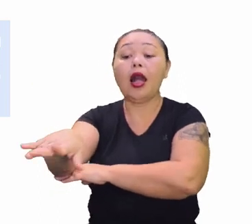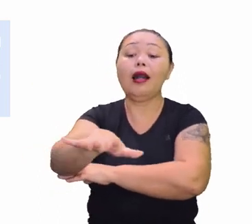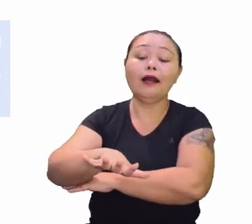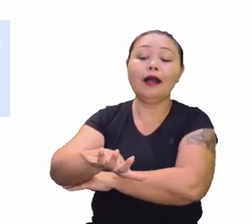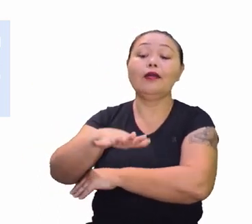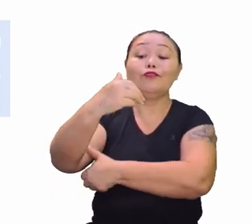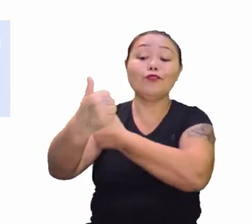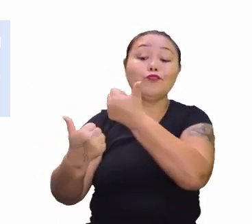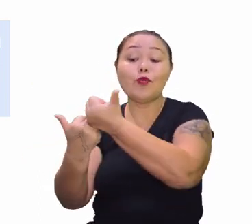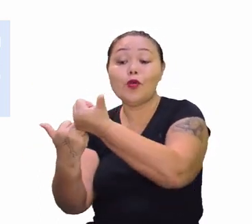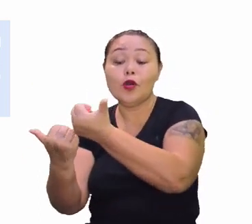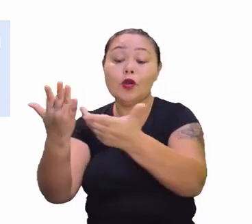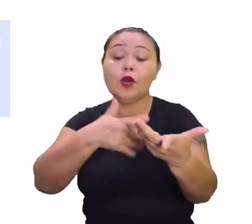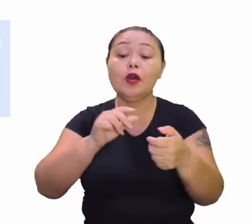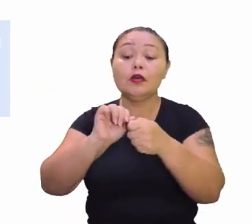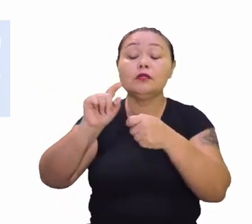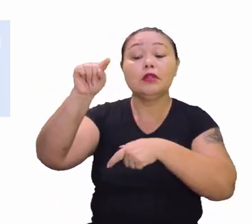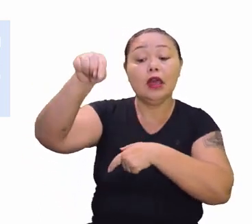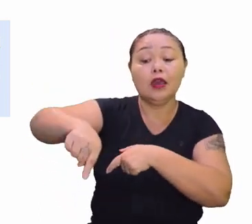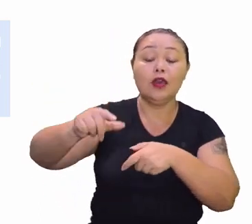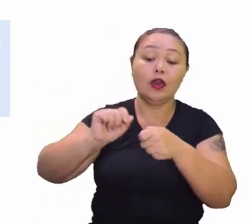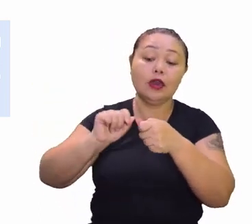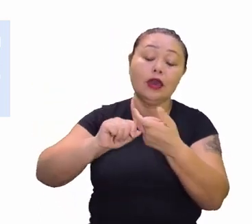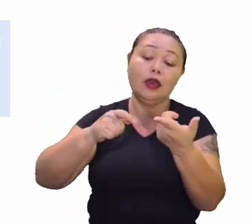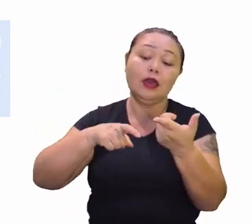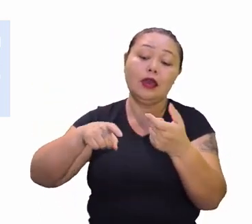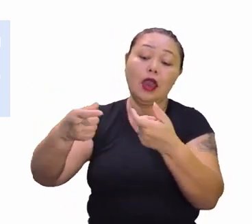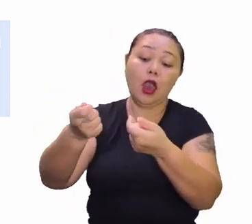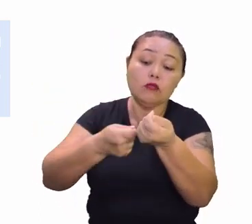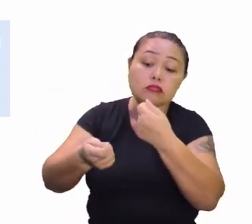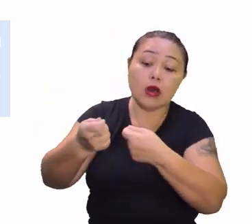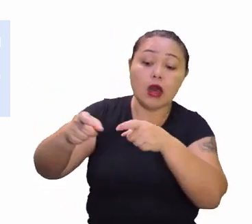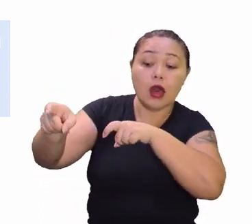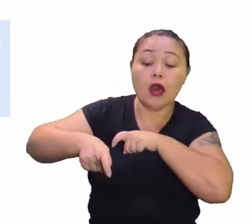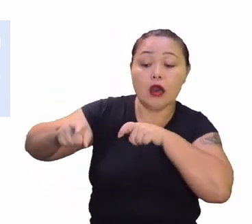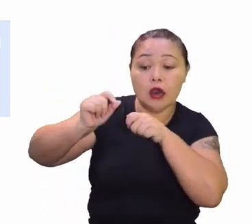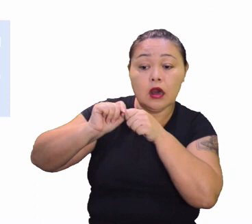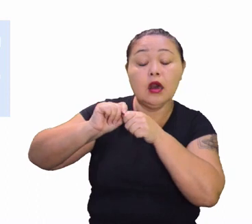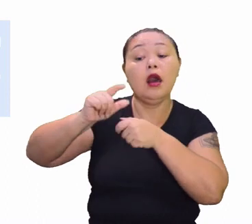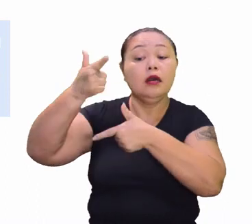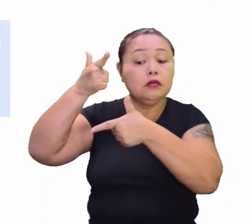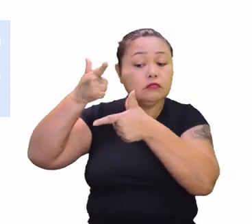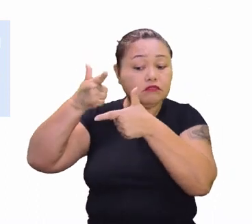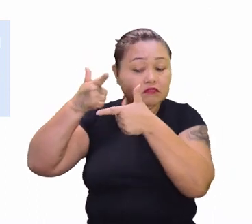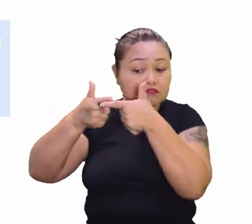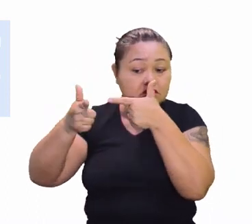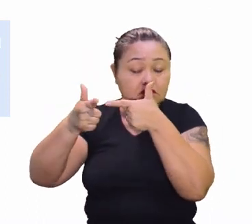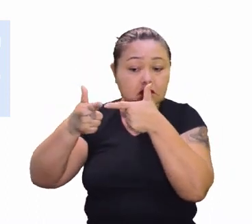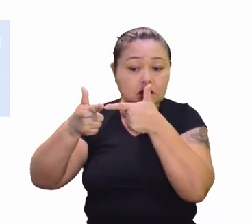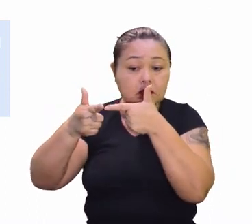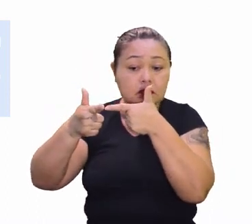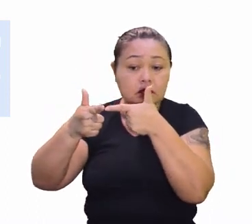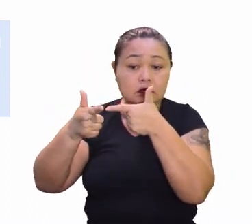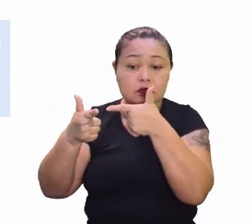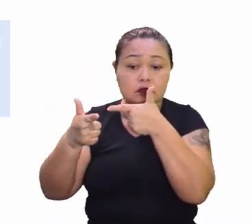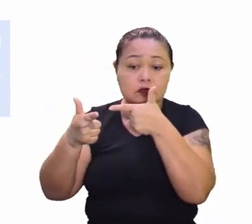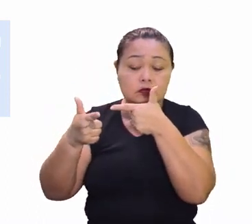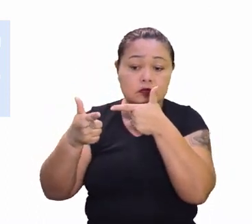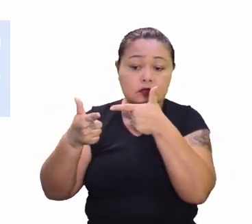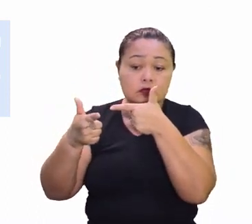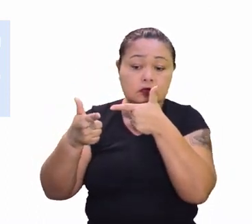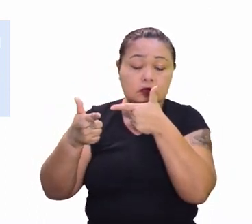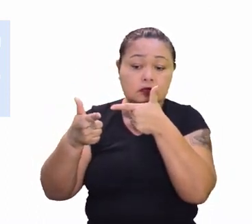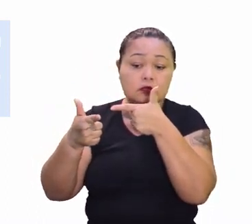agropecuárias nessa região, acaba gerando impacto nessa produção aí vamos